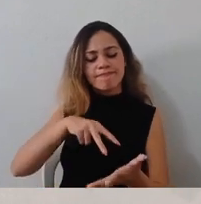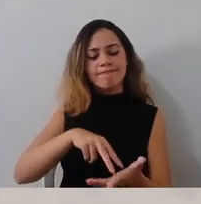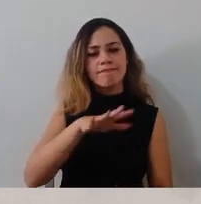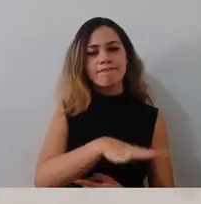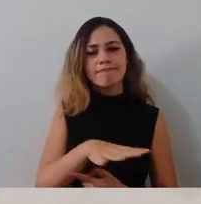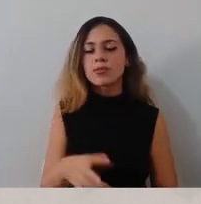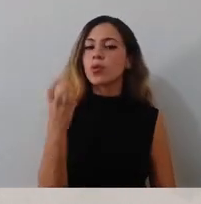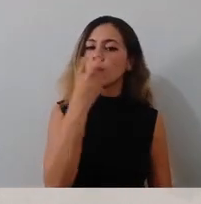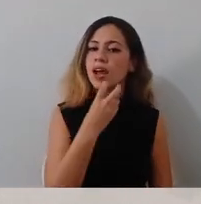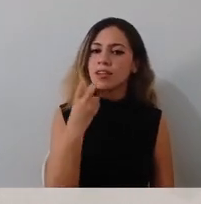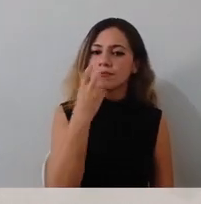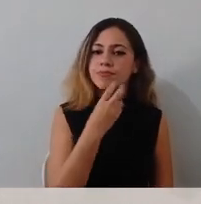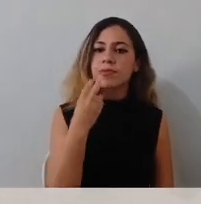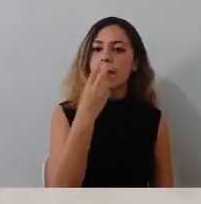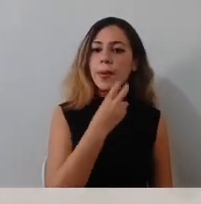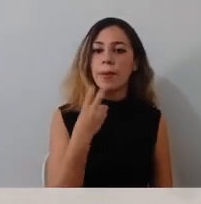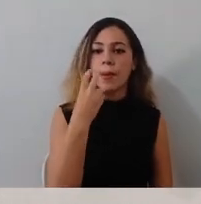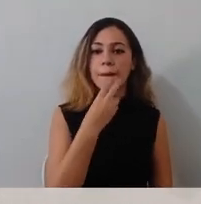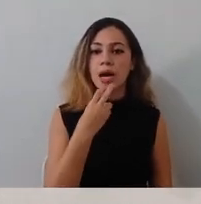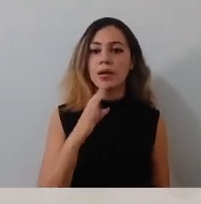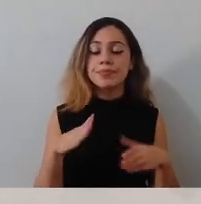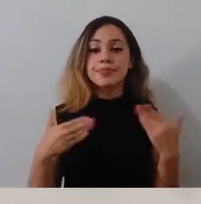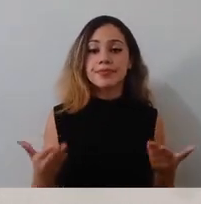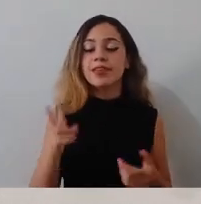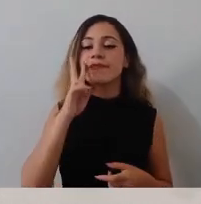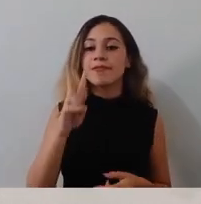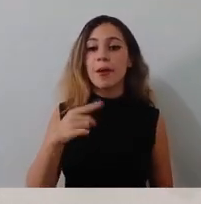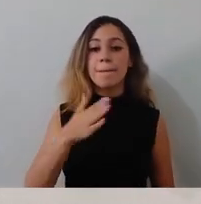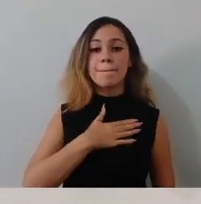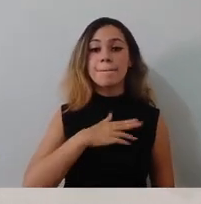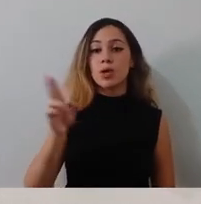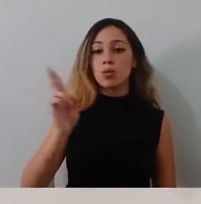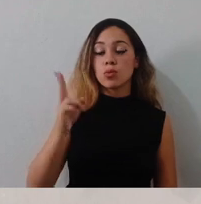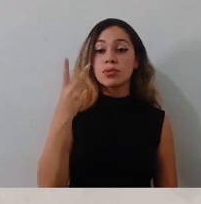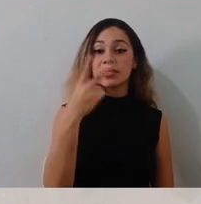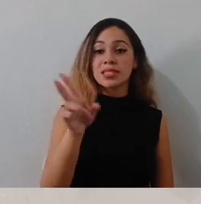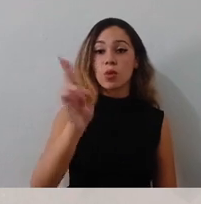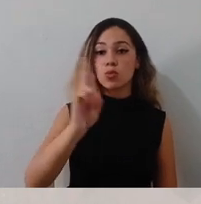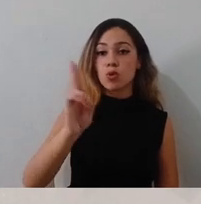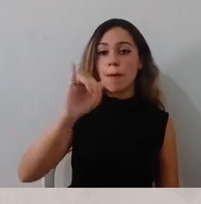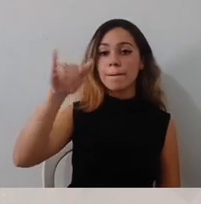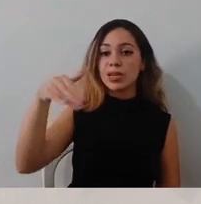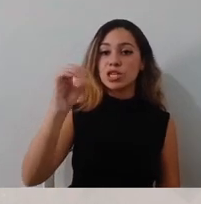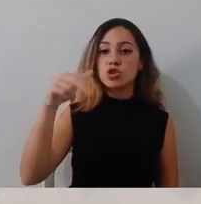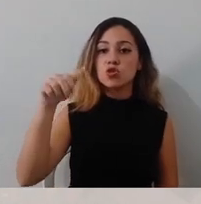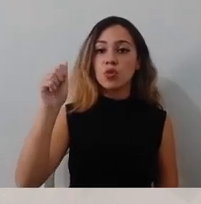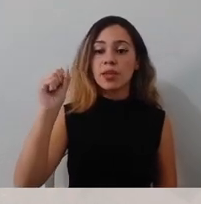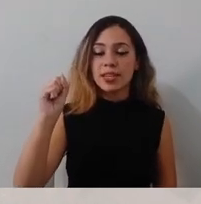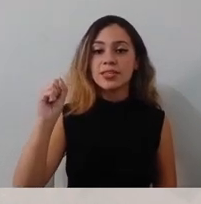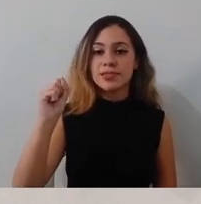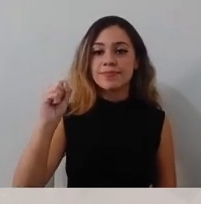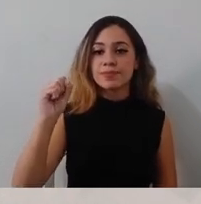imposição de que essa criança oralizasse, né? Então, assim, assistam. Meu Nome é O seu nome é Jonas.